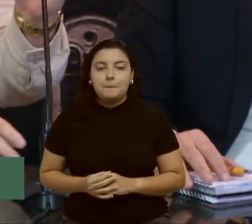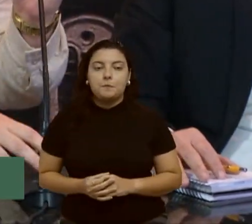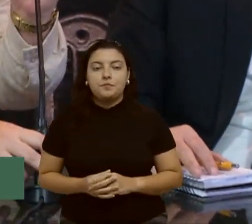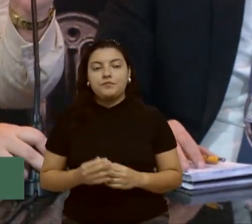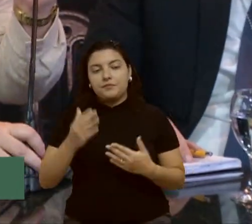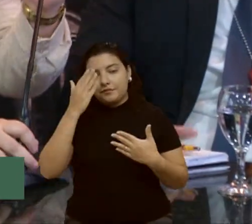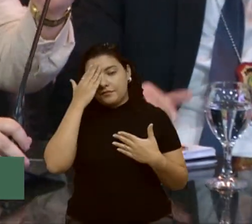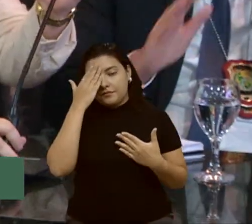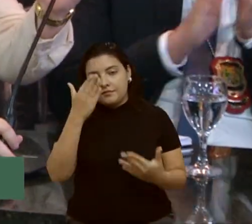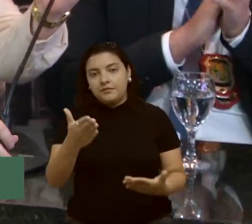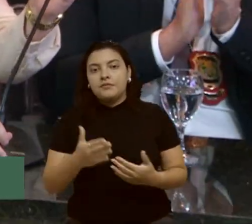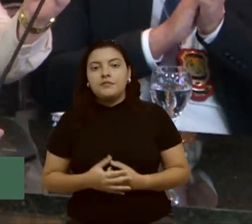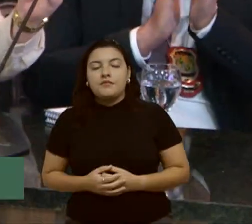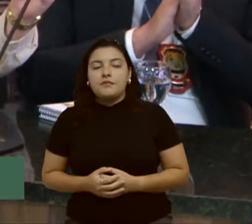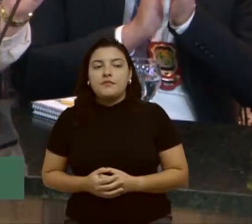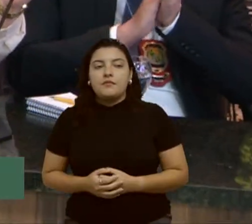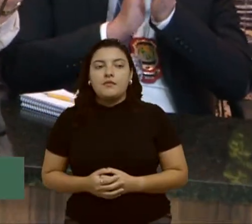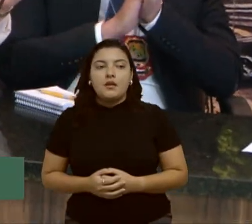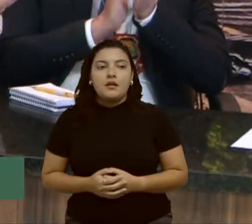doutora